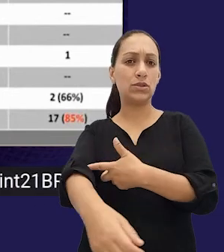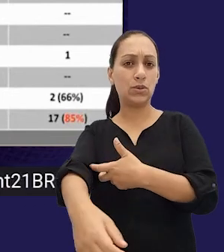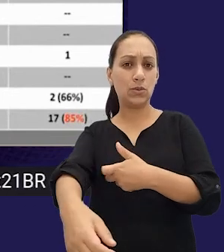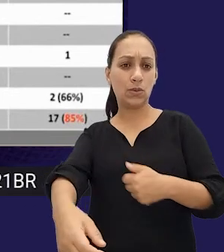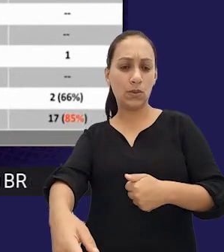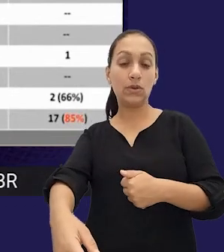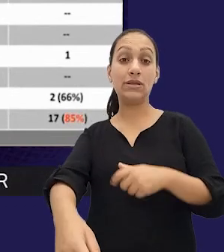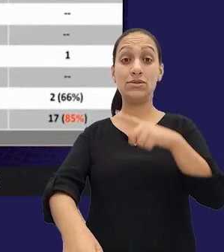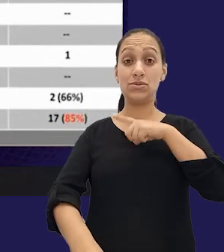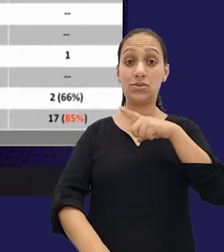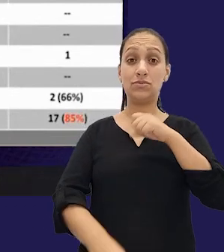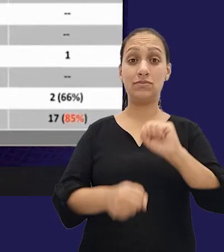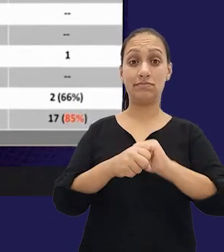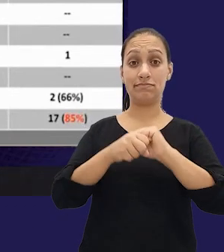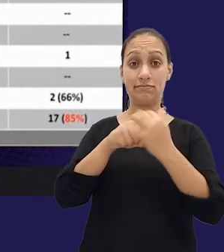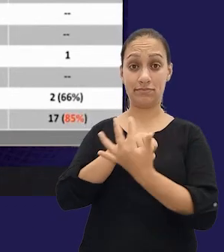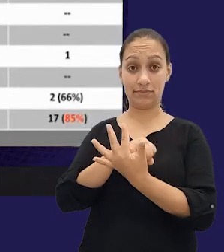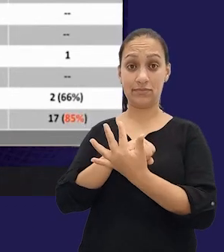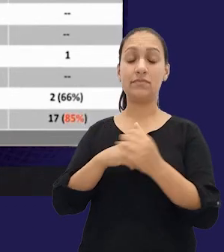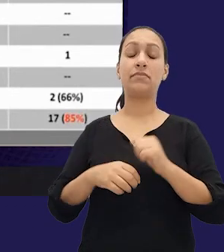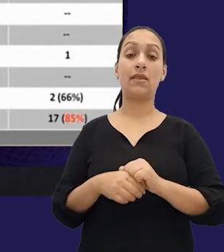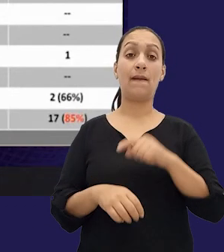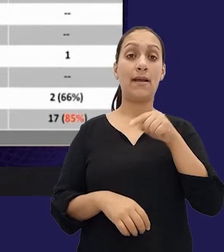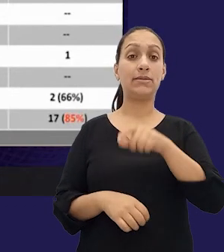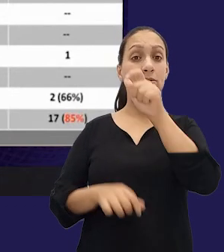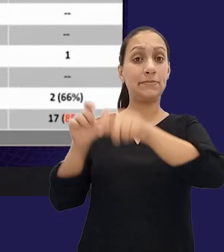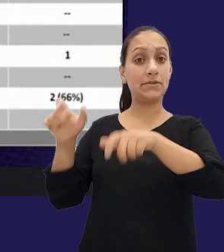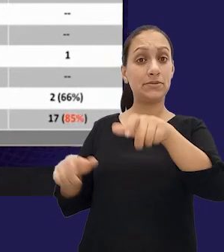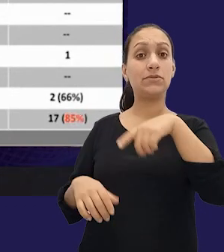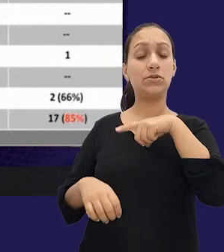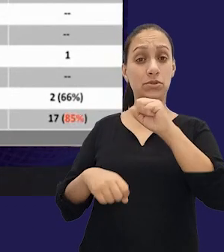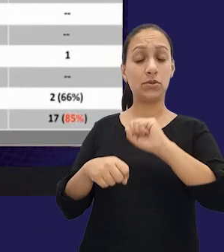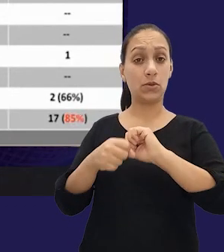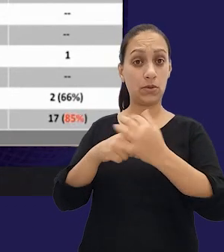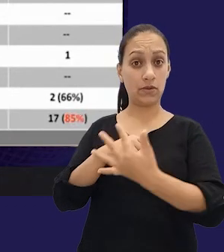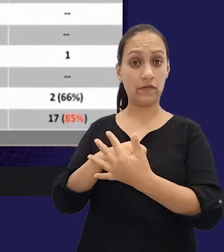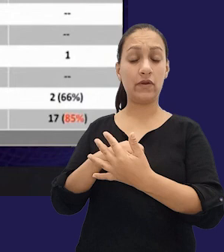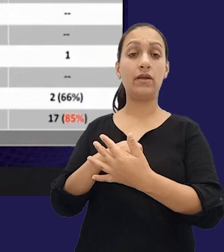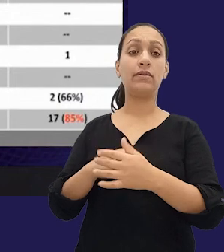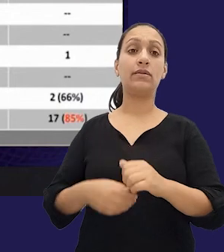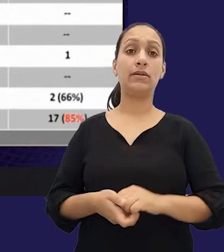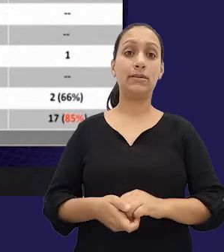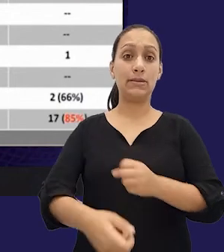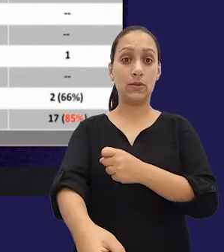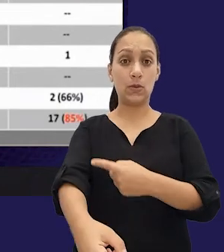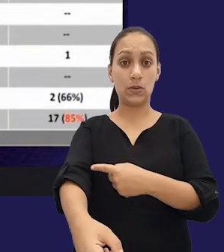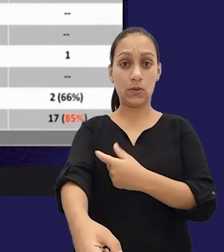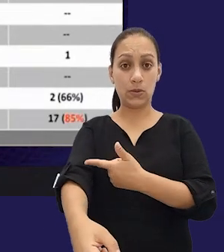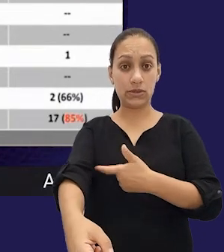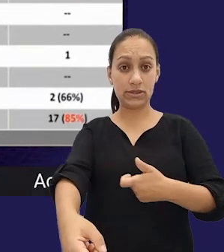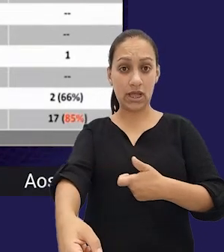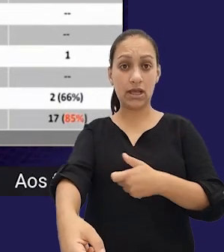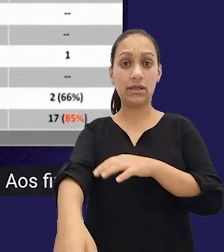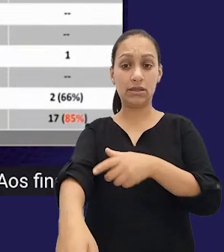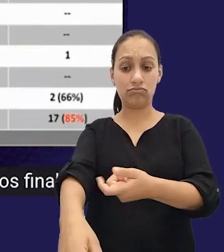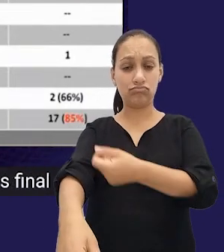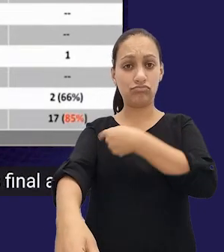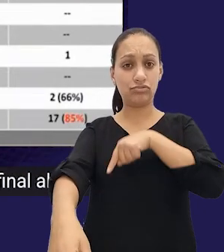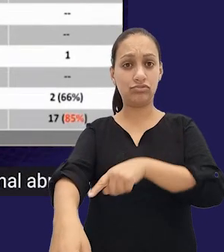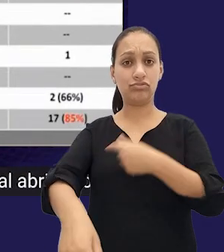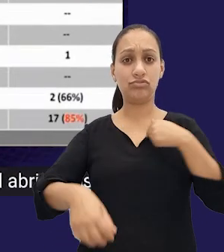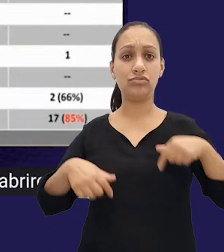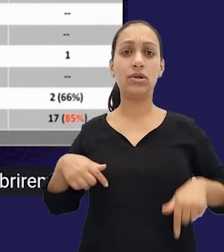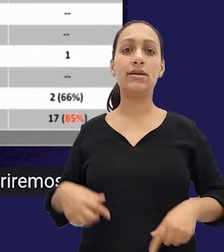com Covid, tá? Então, esses pacientes com Covid tiveram, né, na corrente sanguínea, Acinetobacter,